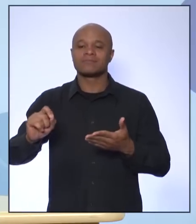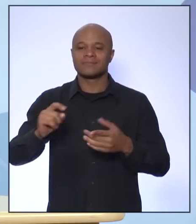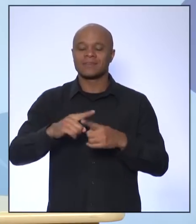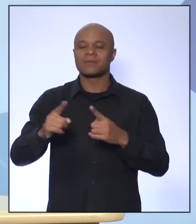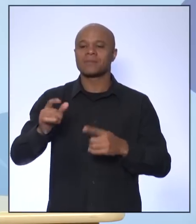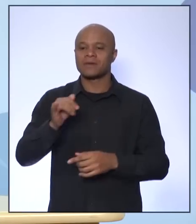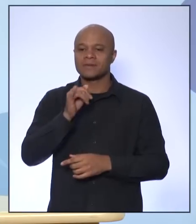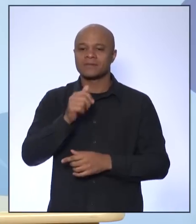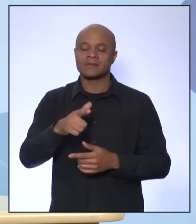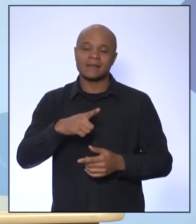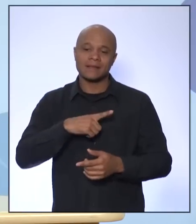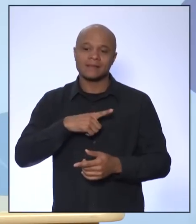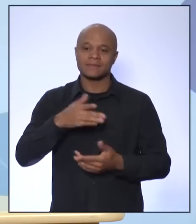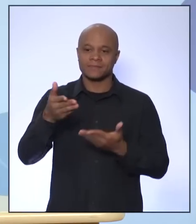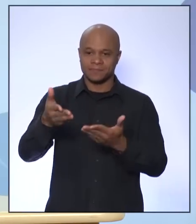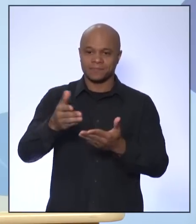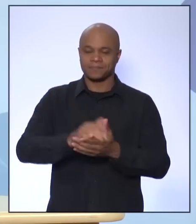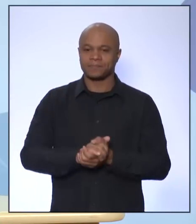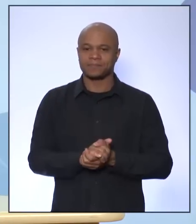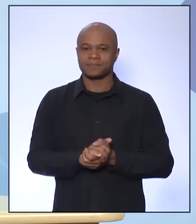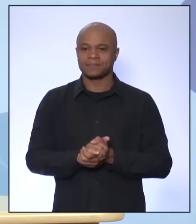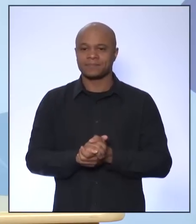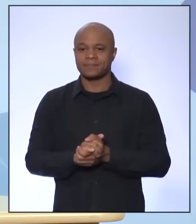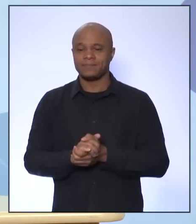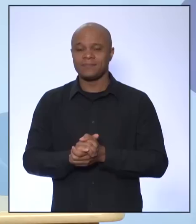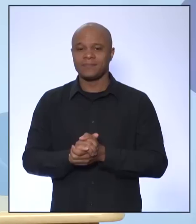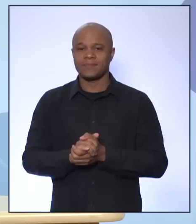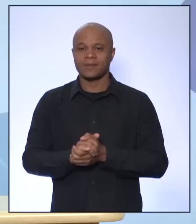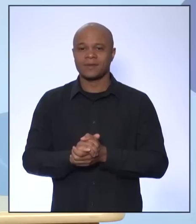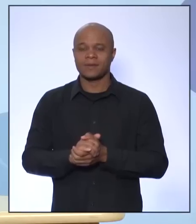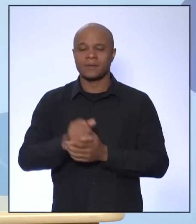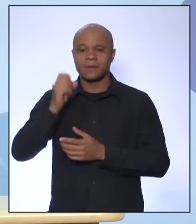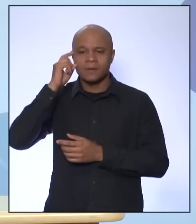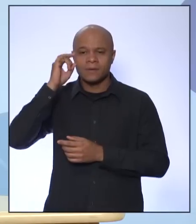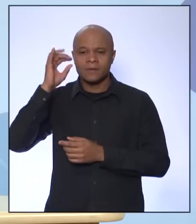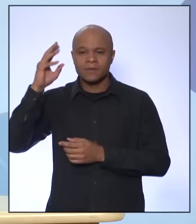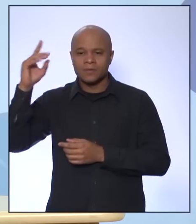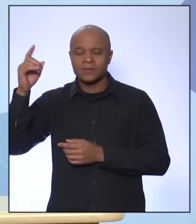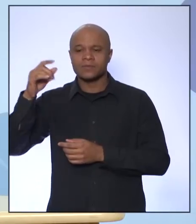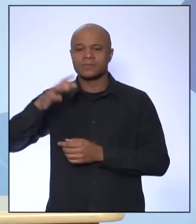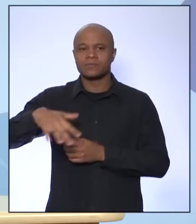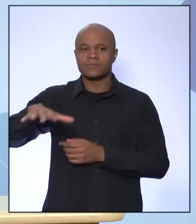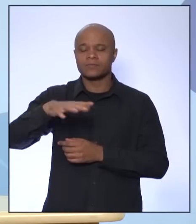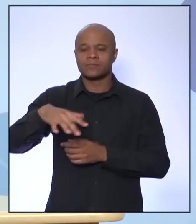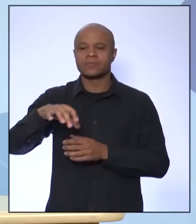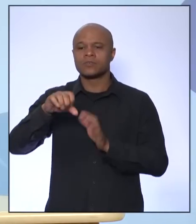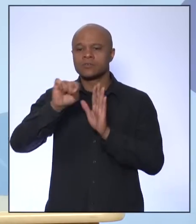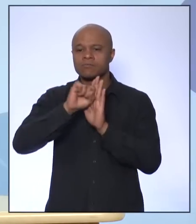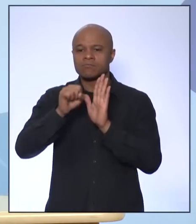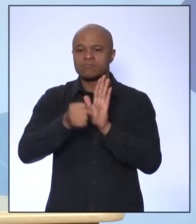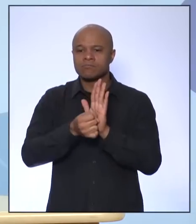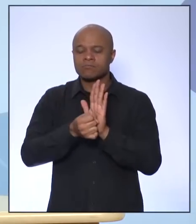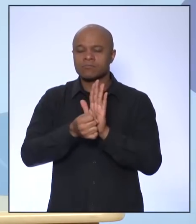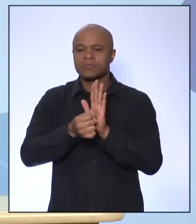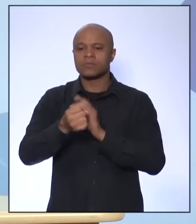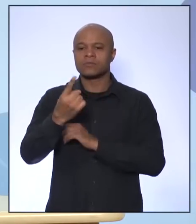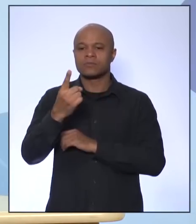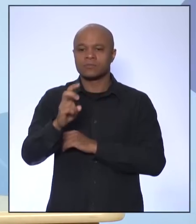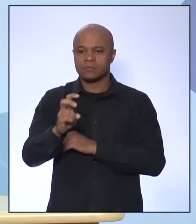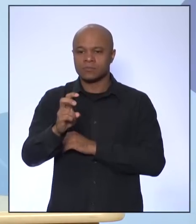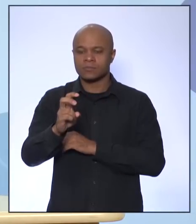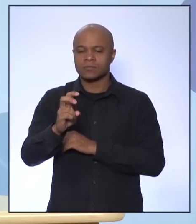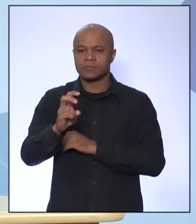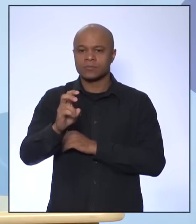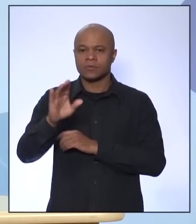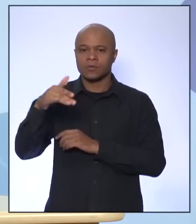bem? Então, fontes escritas. Imaginem vocês lá no século XV, quando os navegantes portugueses